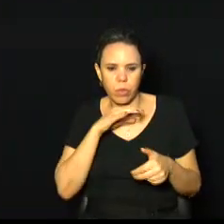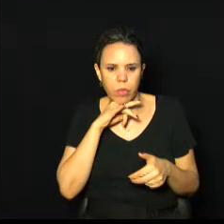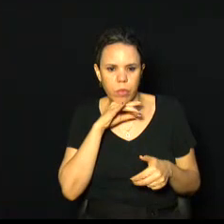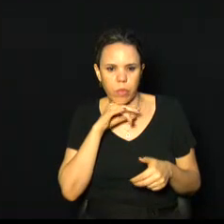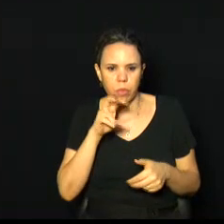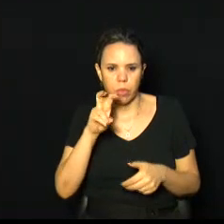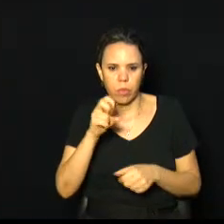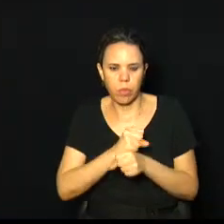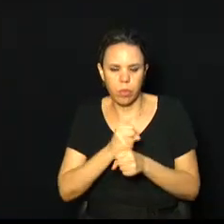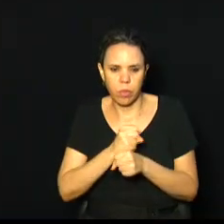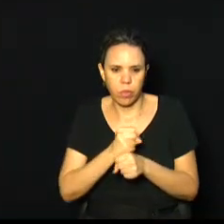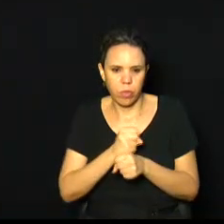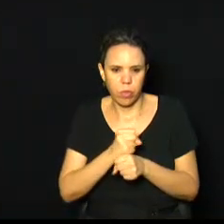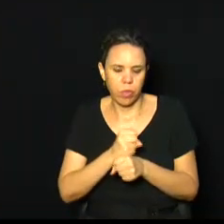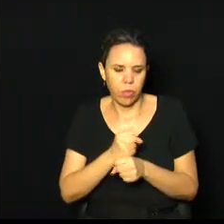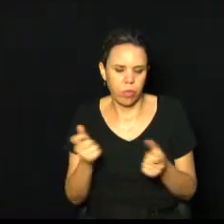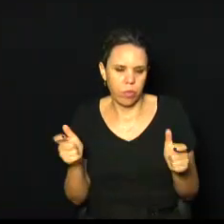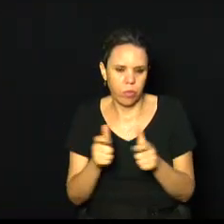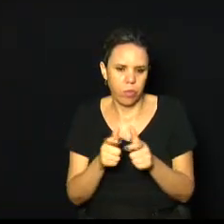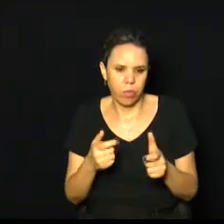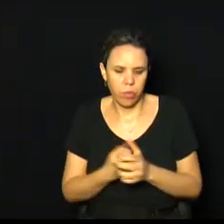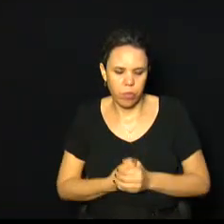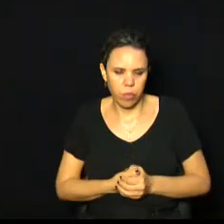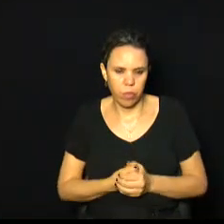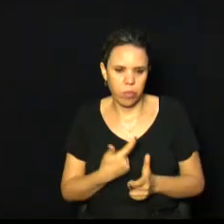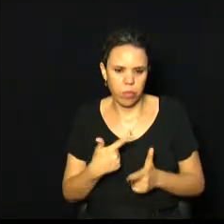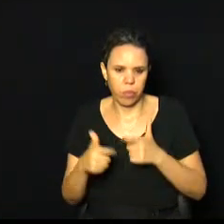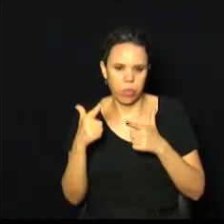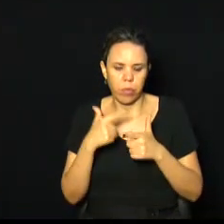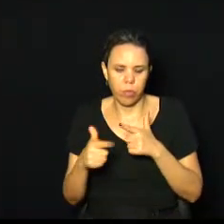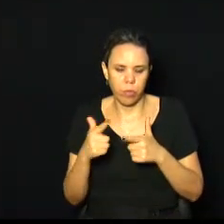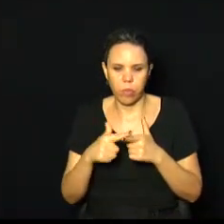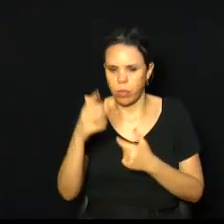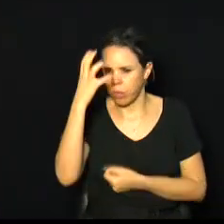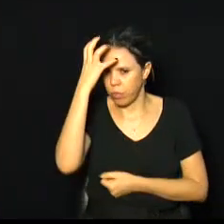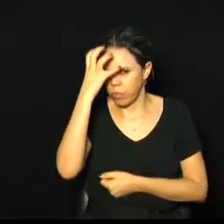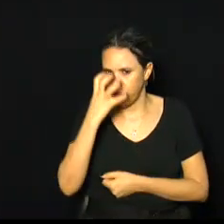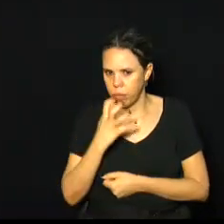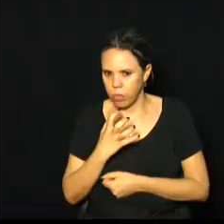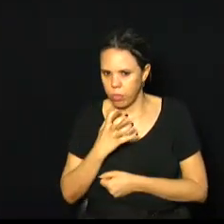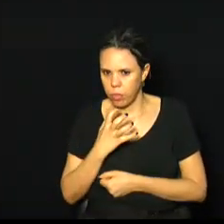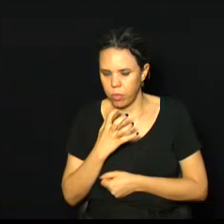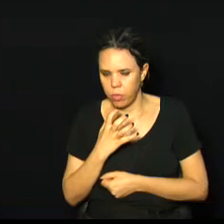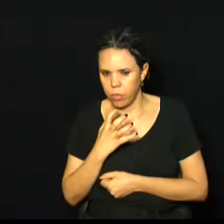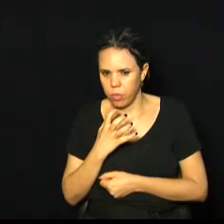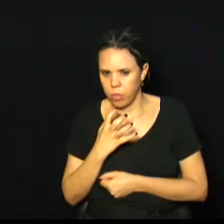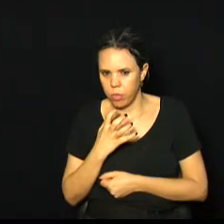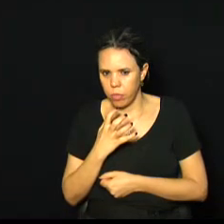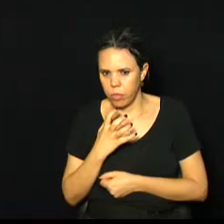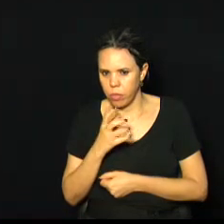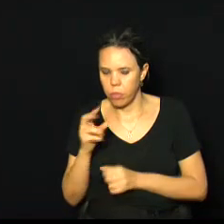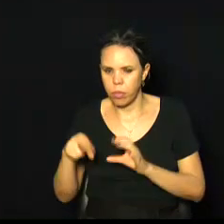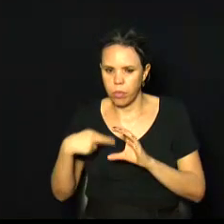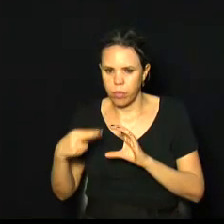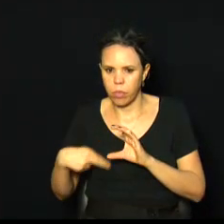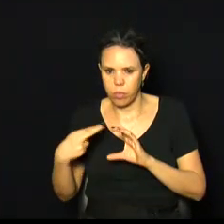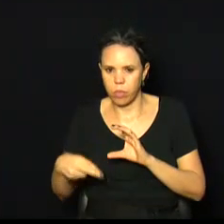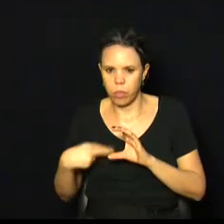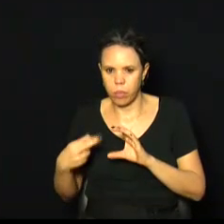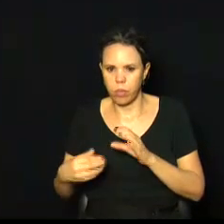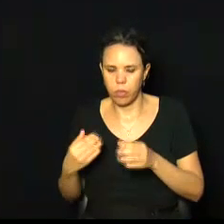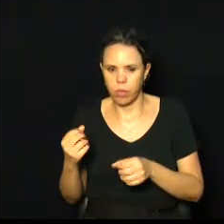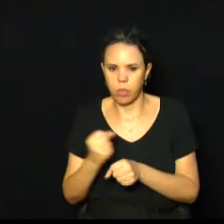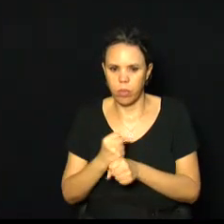5 anos. Né? Então, nós temos um problema seríssimo com a questão dos resíduos sólidos para os